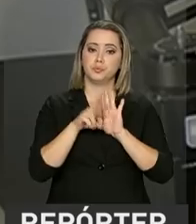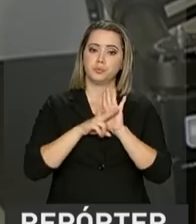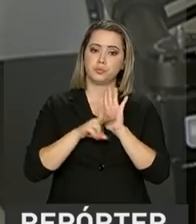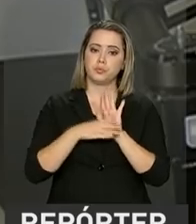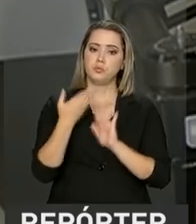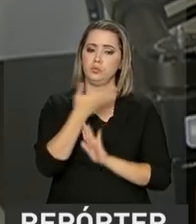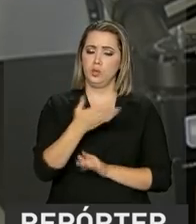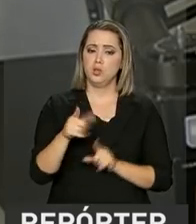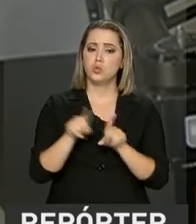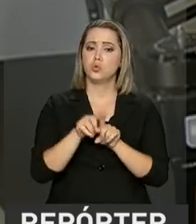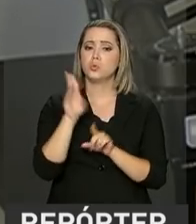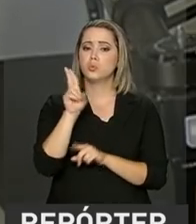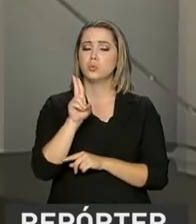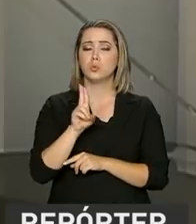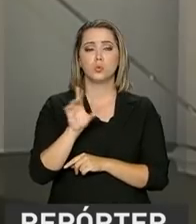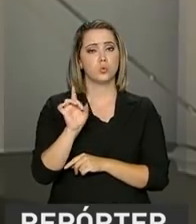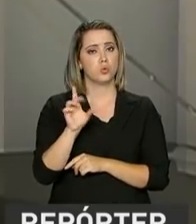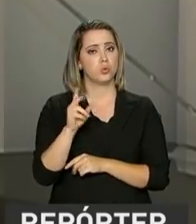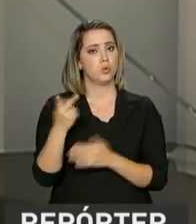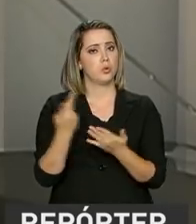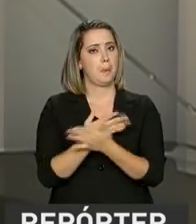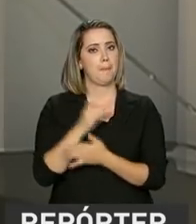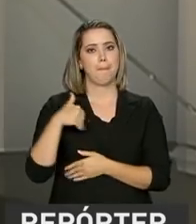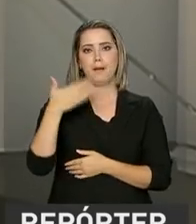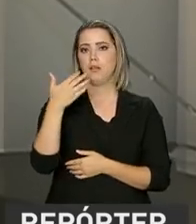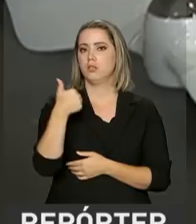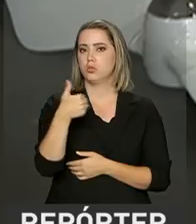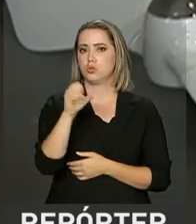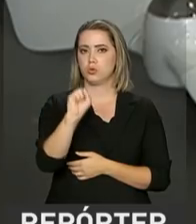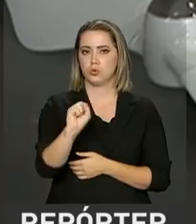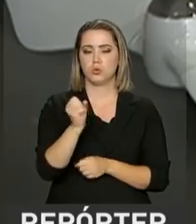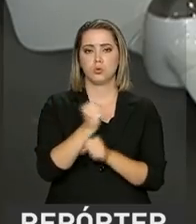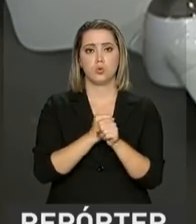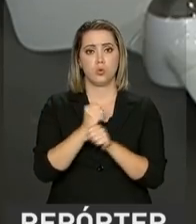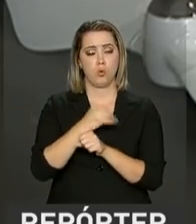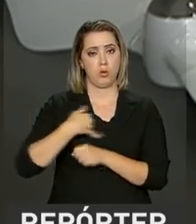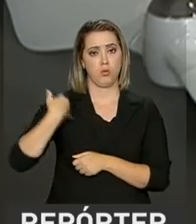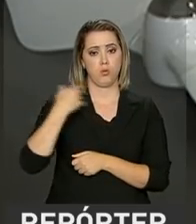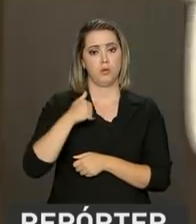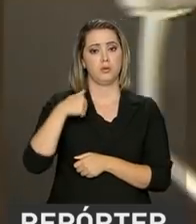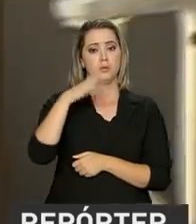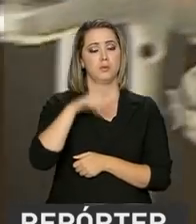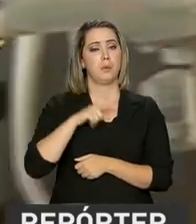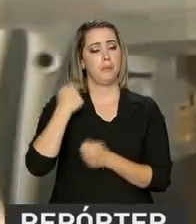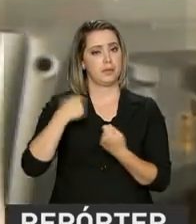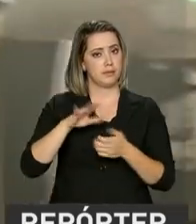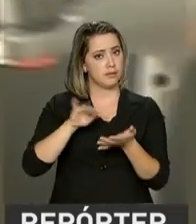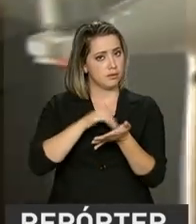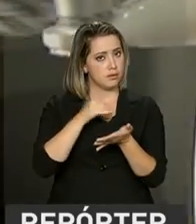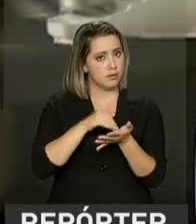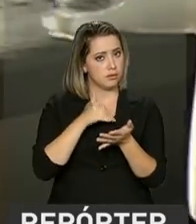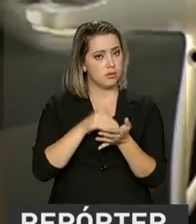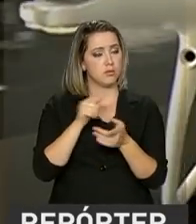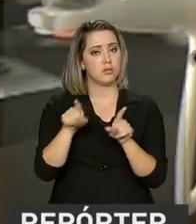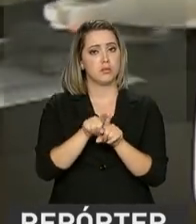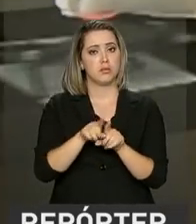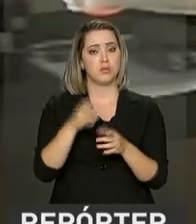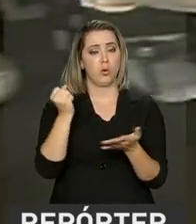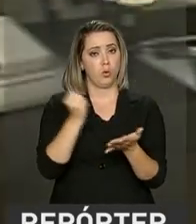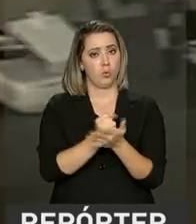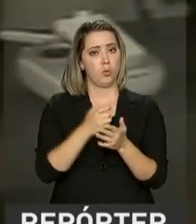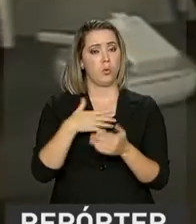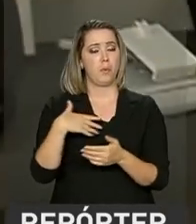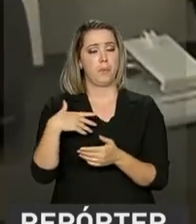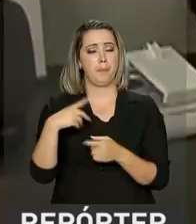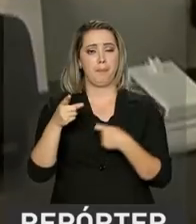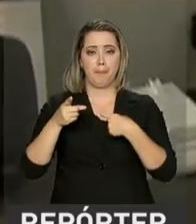tipo de aeronave só vai poder ser operada por maiores de 18 anos e, na maioria dos casos, com licença, habilitação e certificado